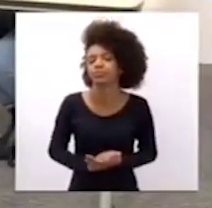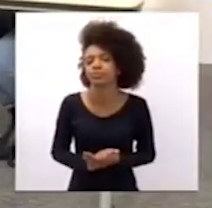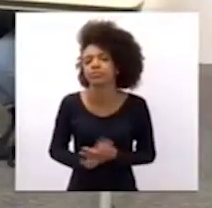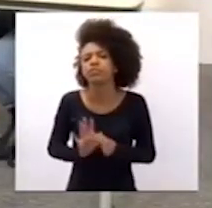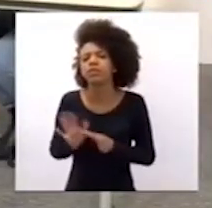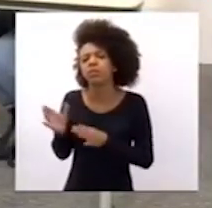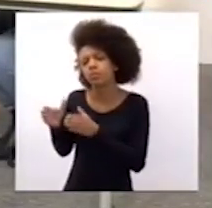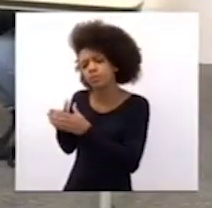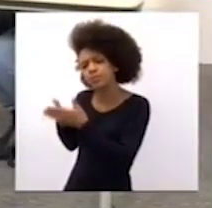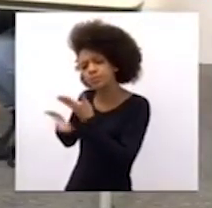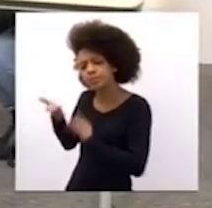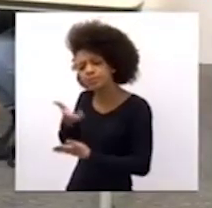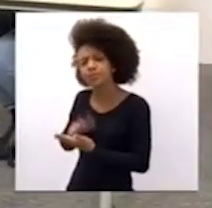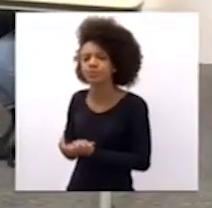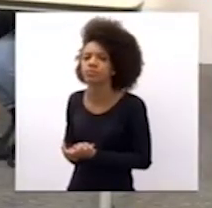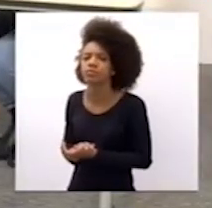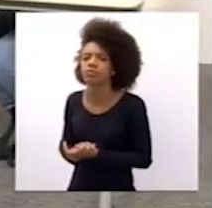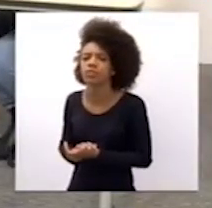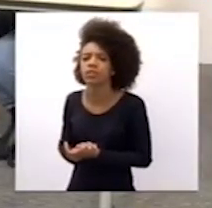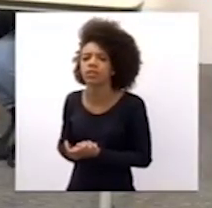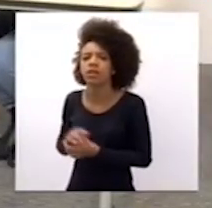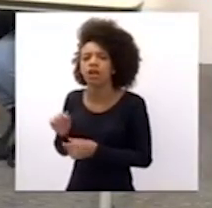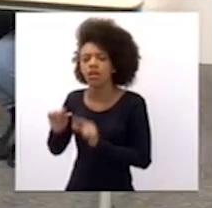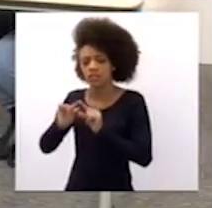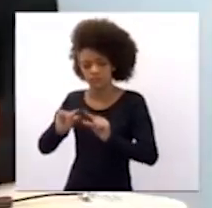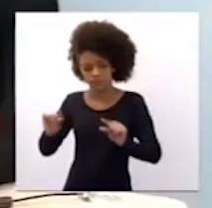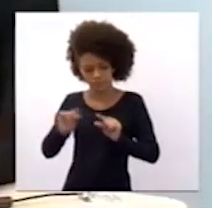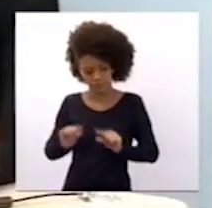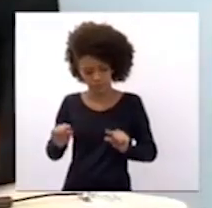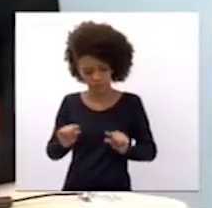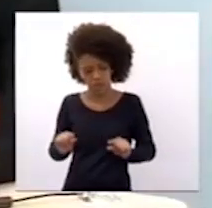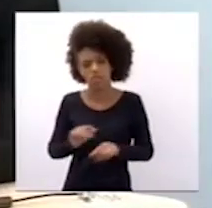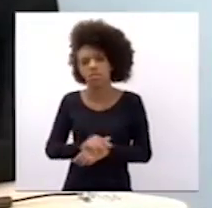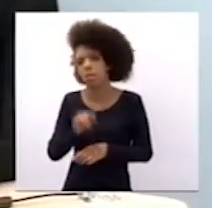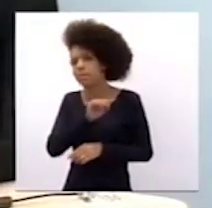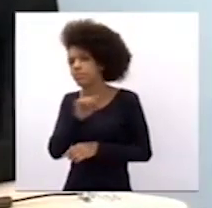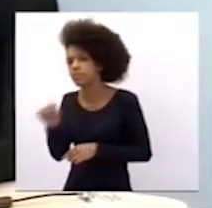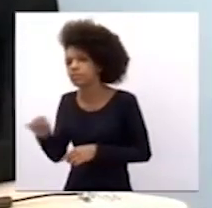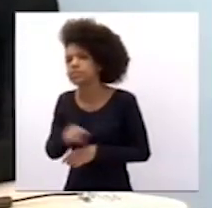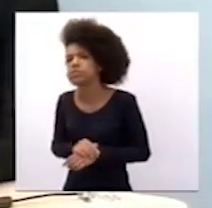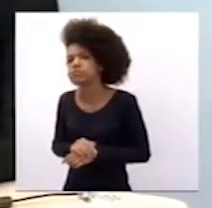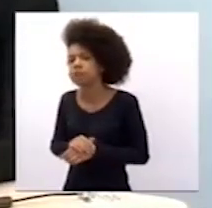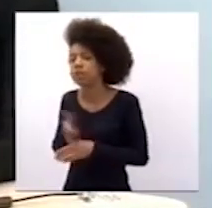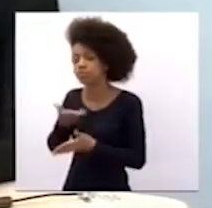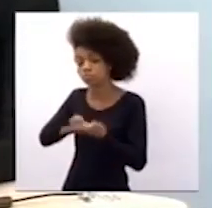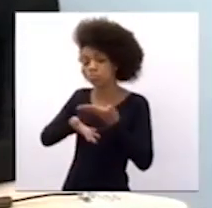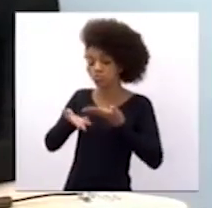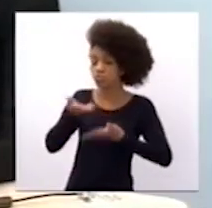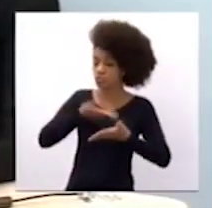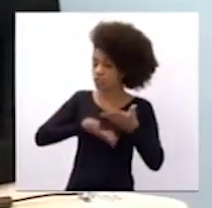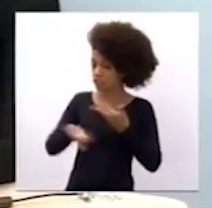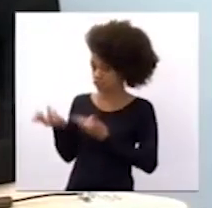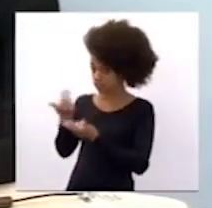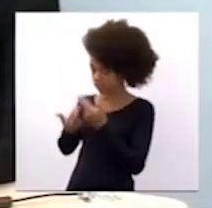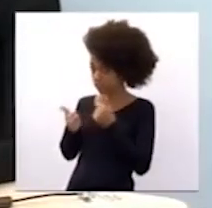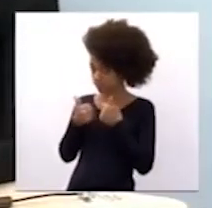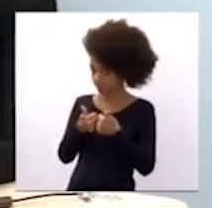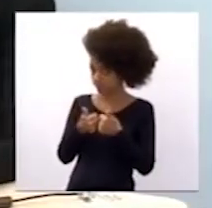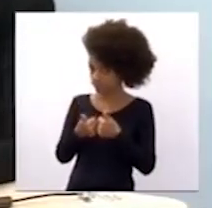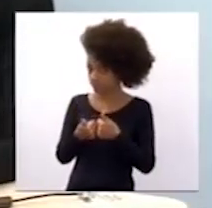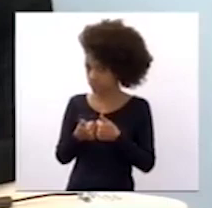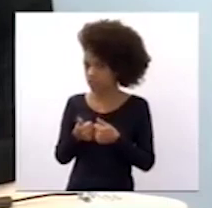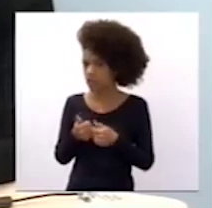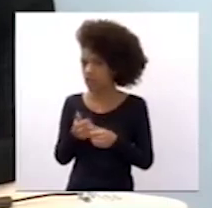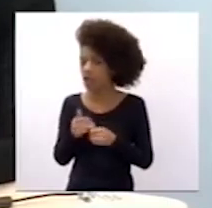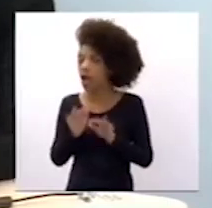nossa interação? Nós vamos colocando as frases para vocês e vocês vão interagindo com a gente aqui no chat, tá? Um minuto, então,